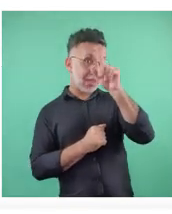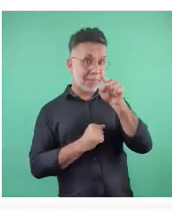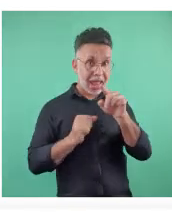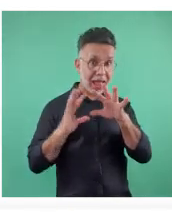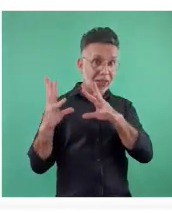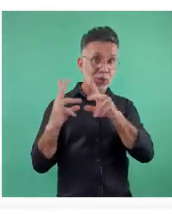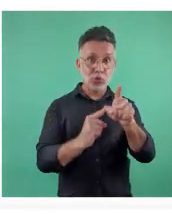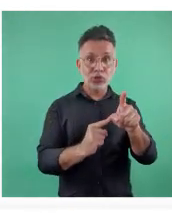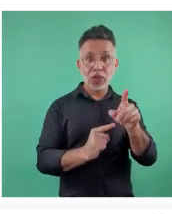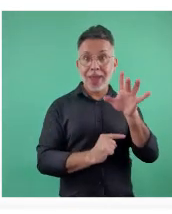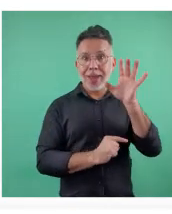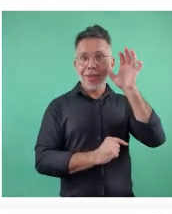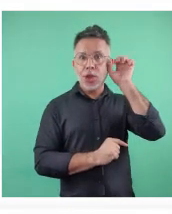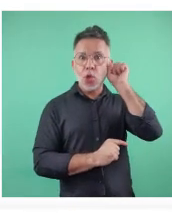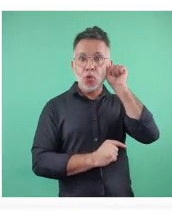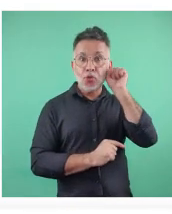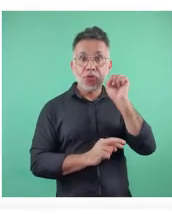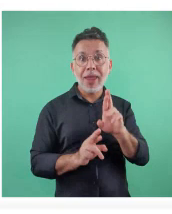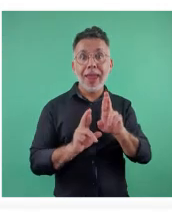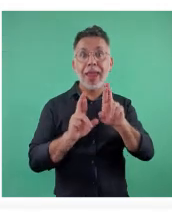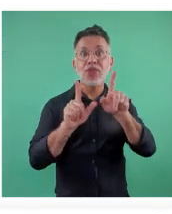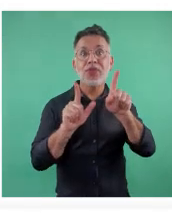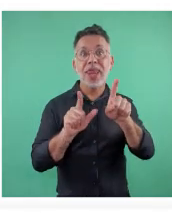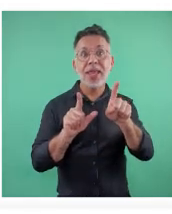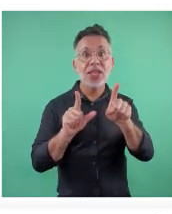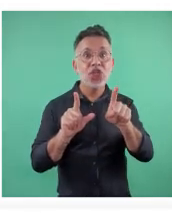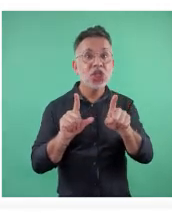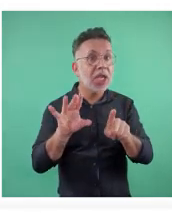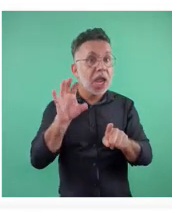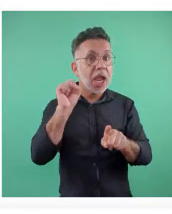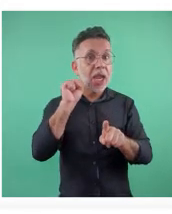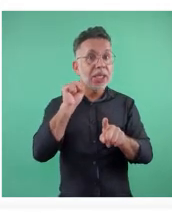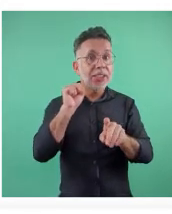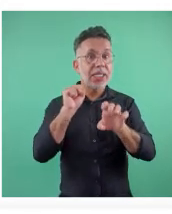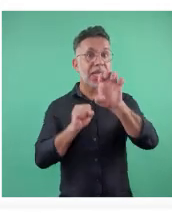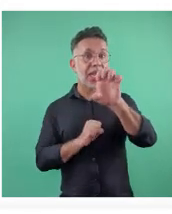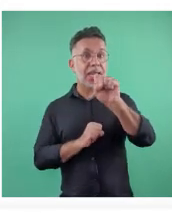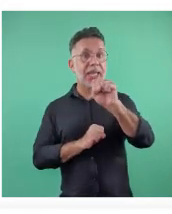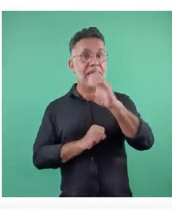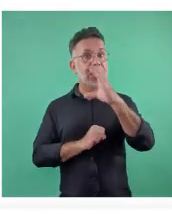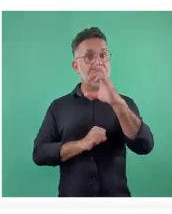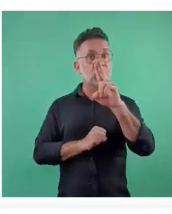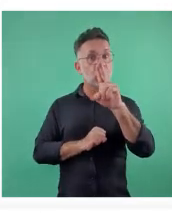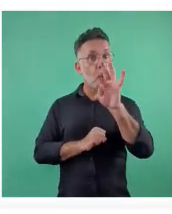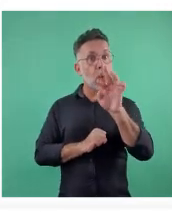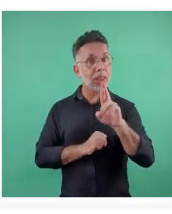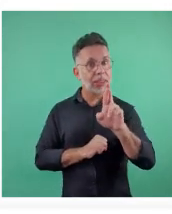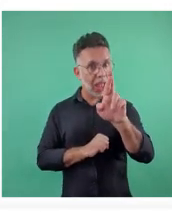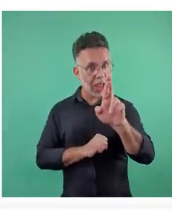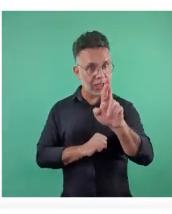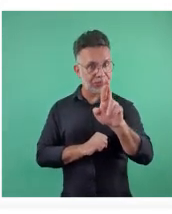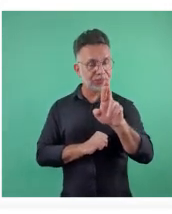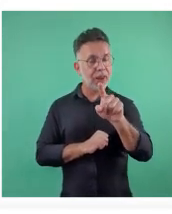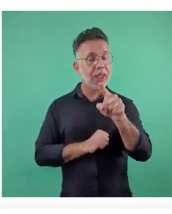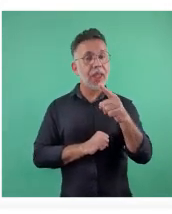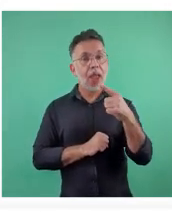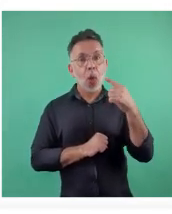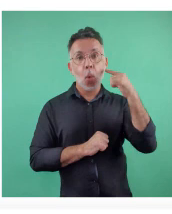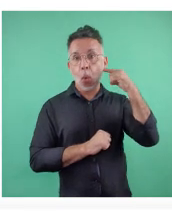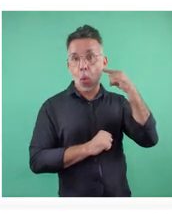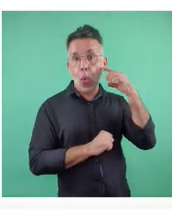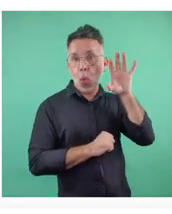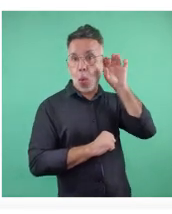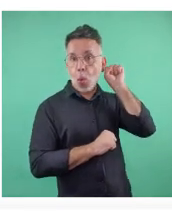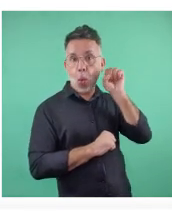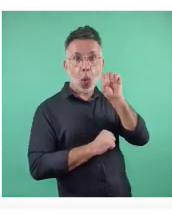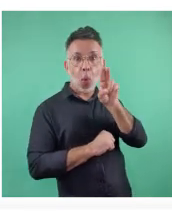auditiva? Uma coisa que é importante a gente conversar é lembrar a todos que ouvir é totalmente diferente de